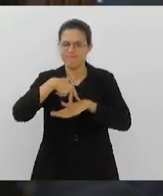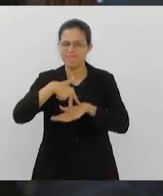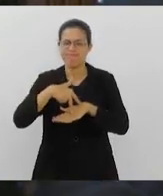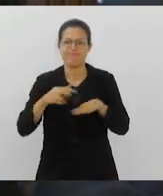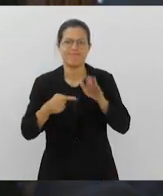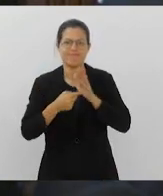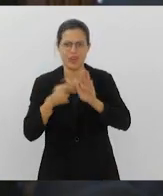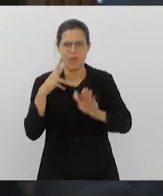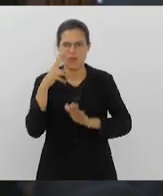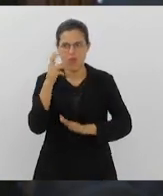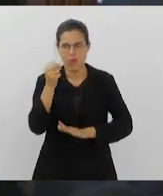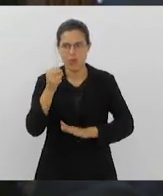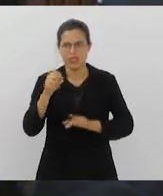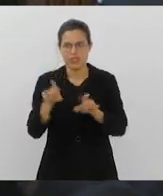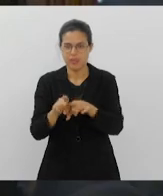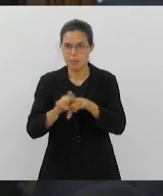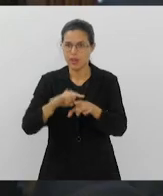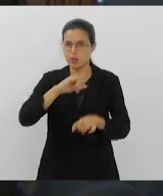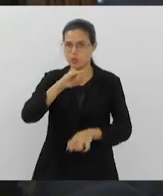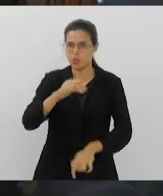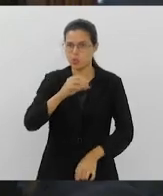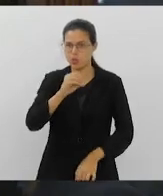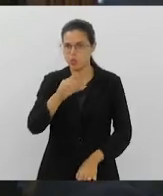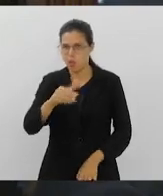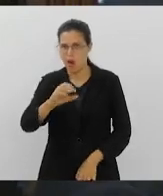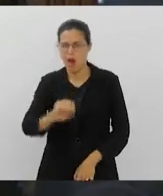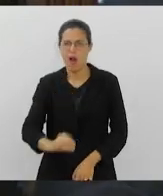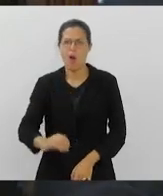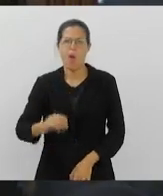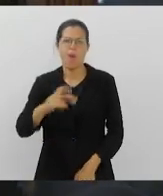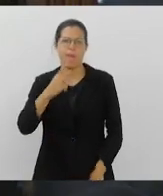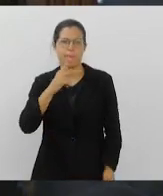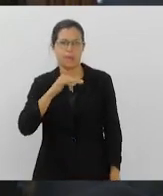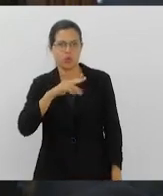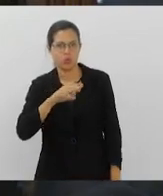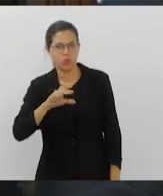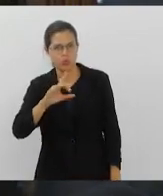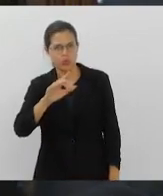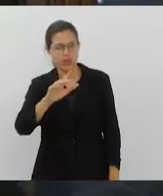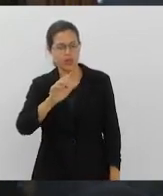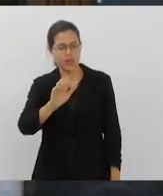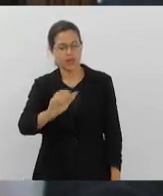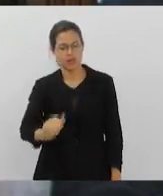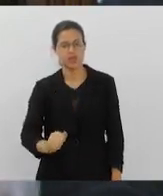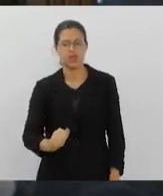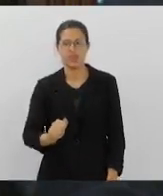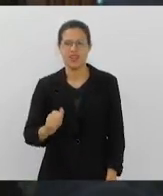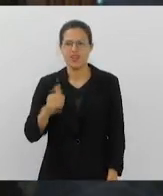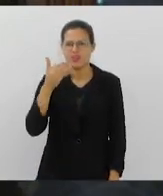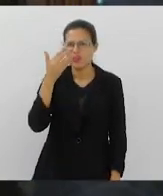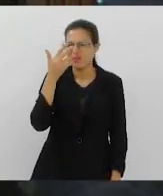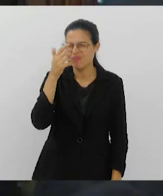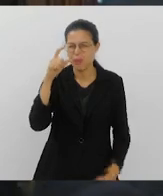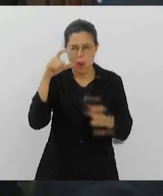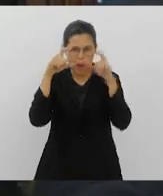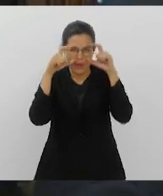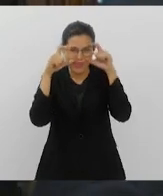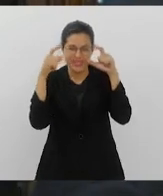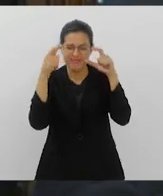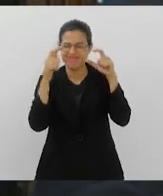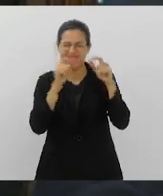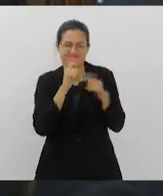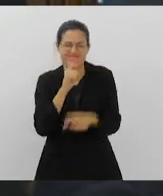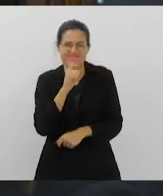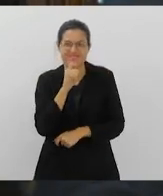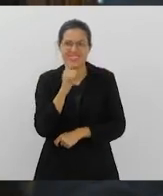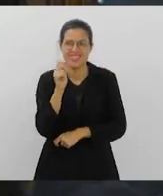João Ataíde, Pinduca, Álvaro Barreto, eu estou sem óculos, então vai ser difícil falar todo mundo.